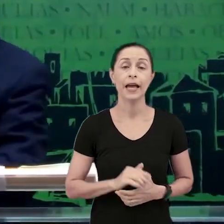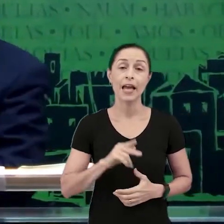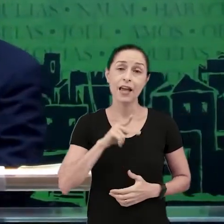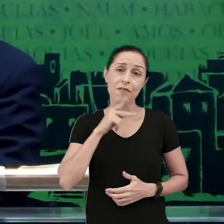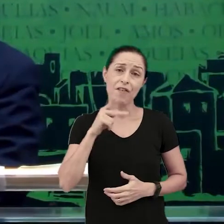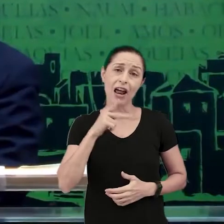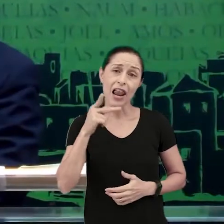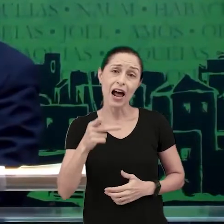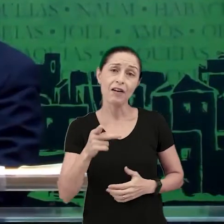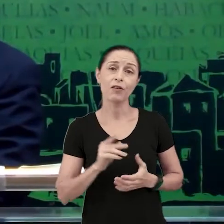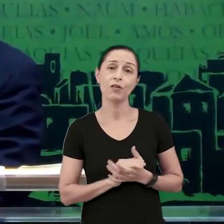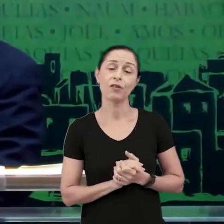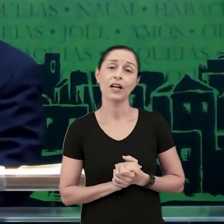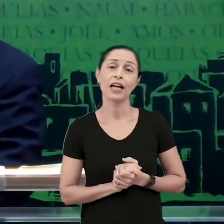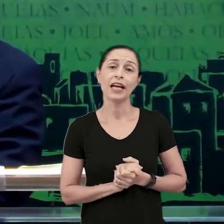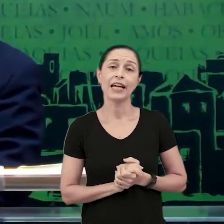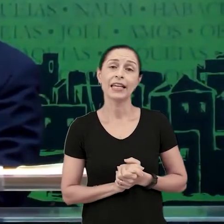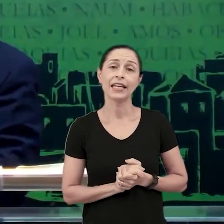dos judeus.